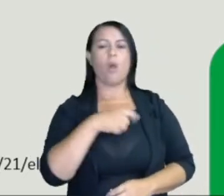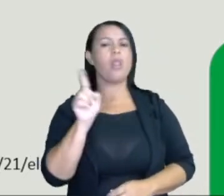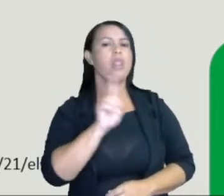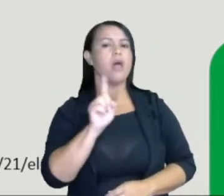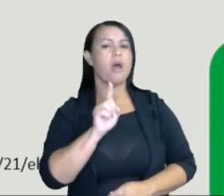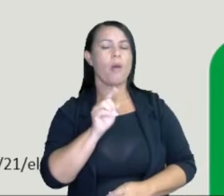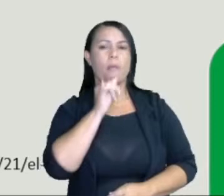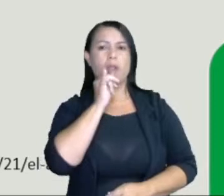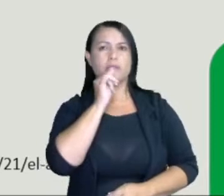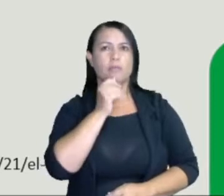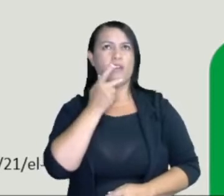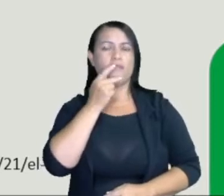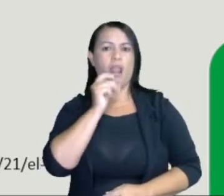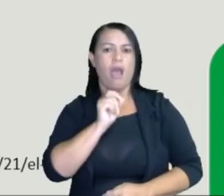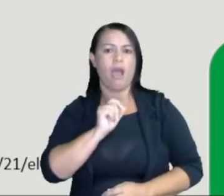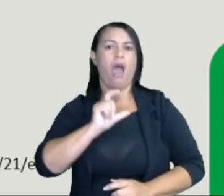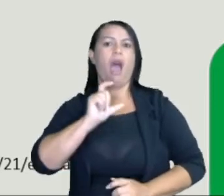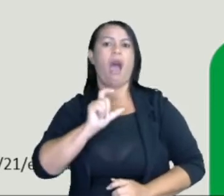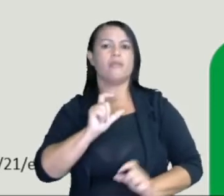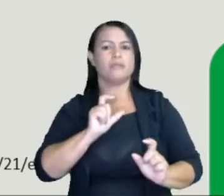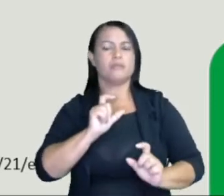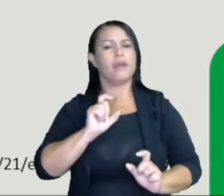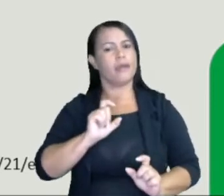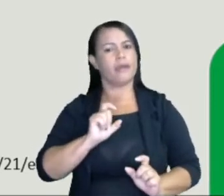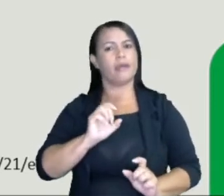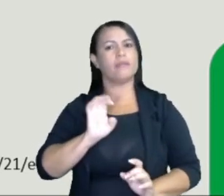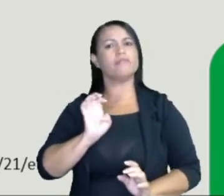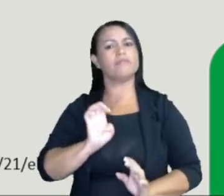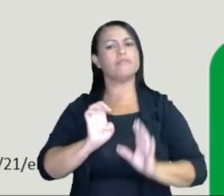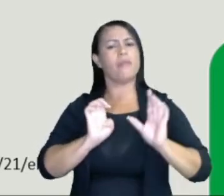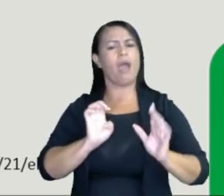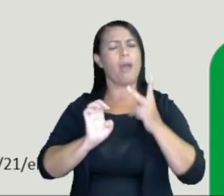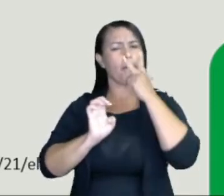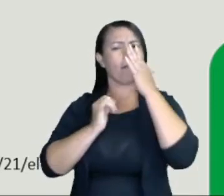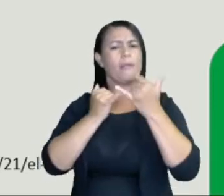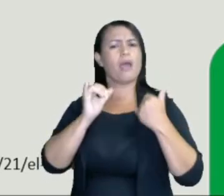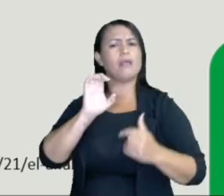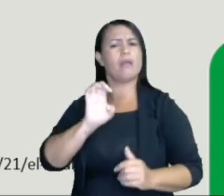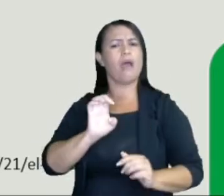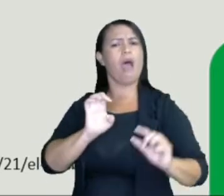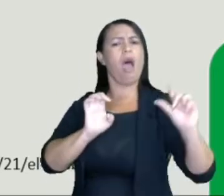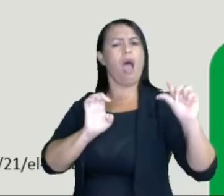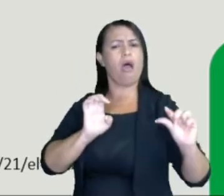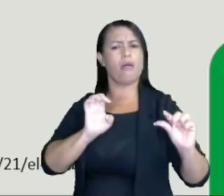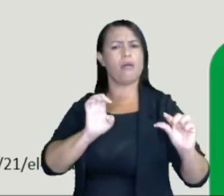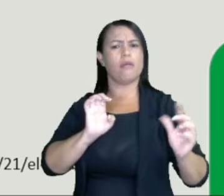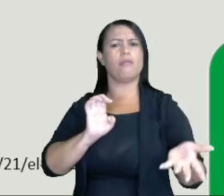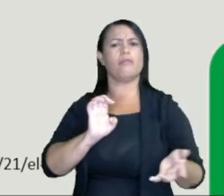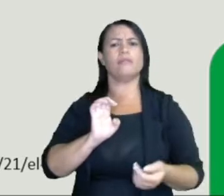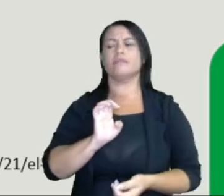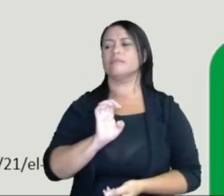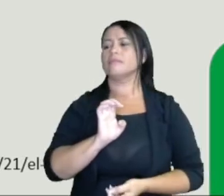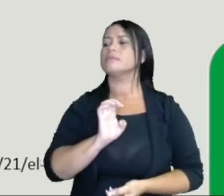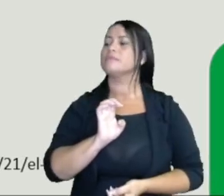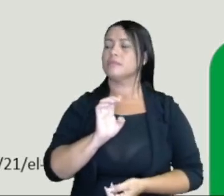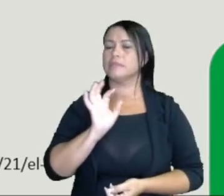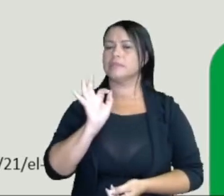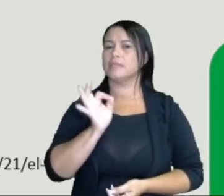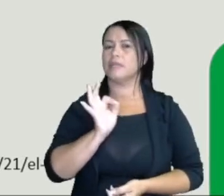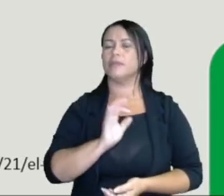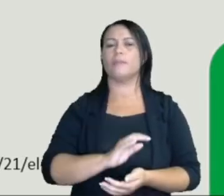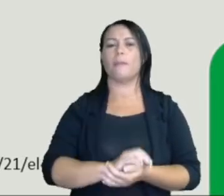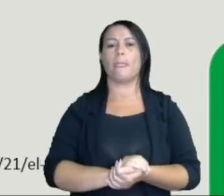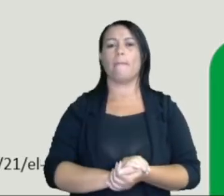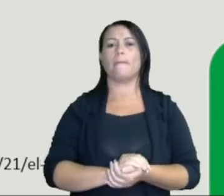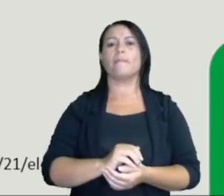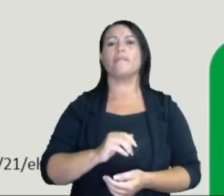aberto. Quando a gente fala a letra E, a gente fala E. Em espanhol, a gente pronuncia E,